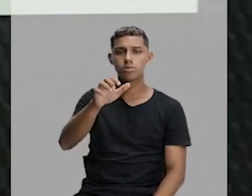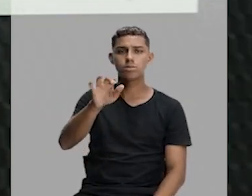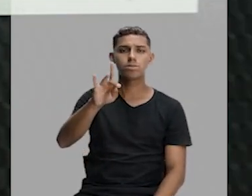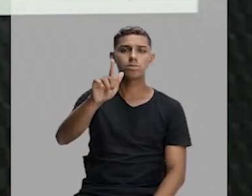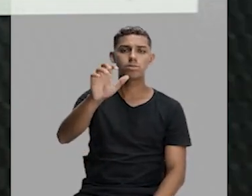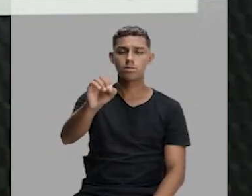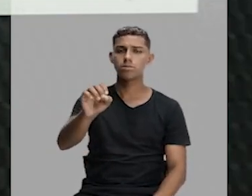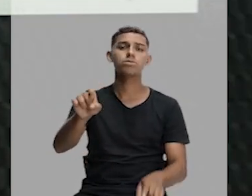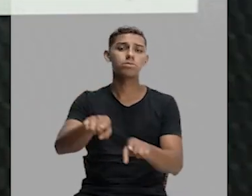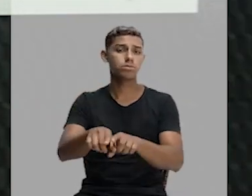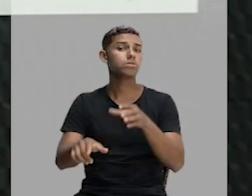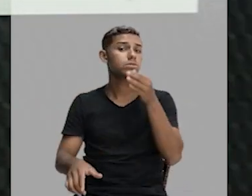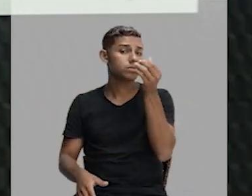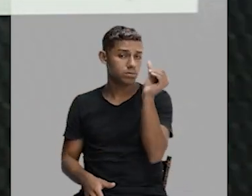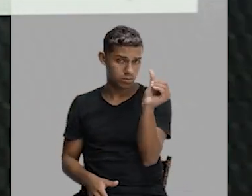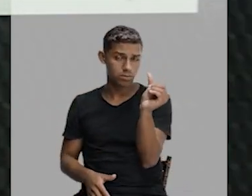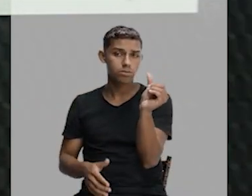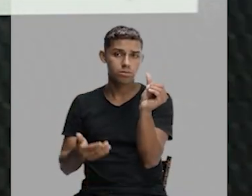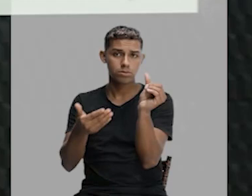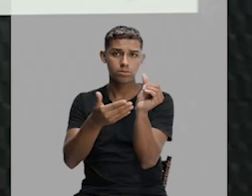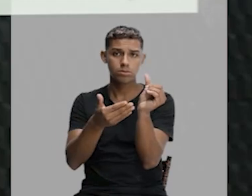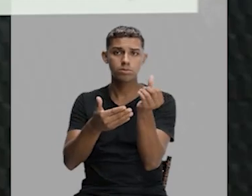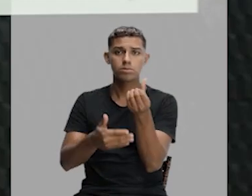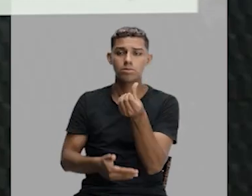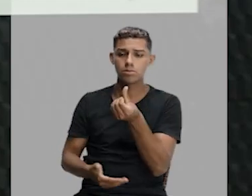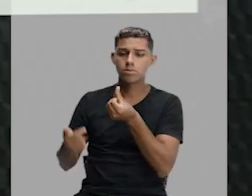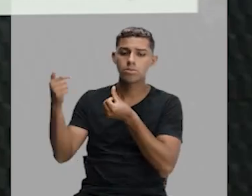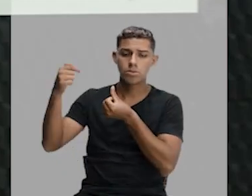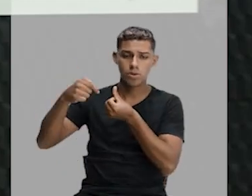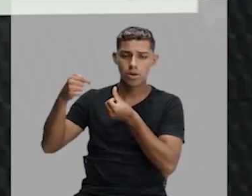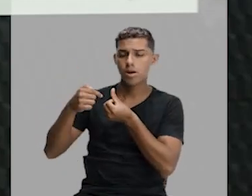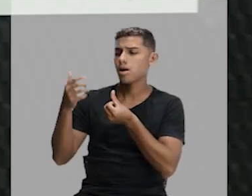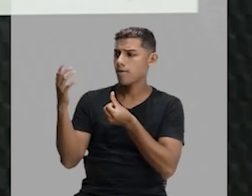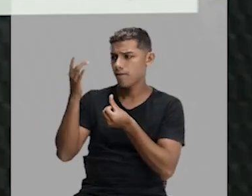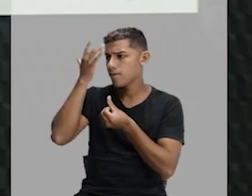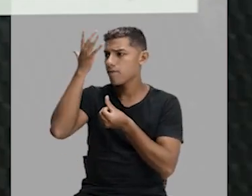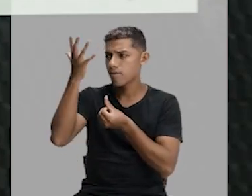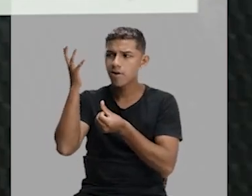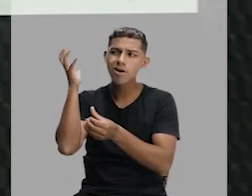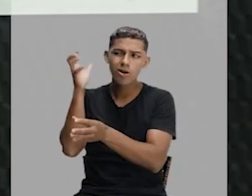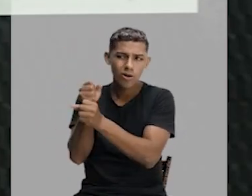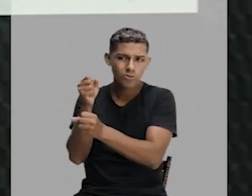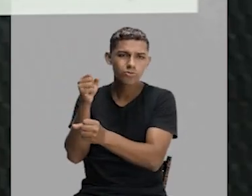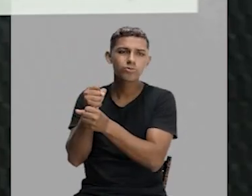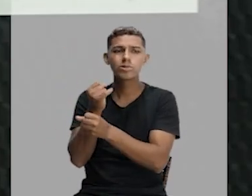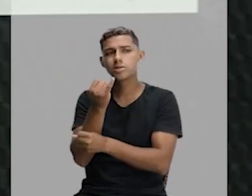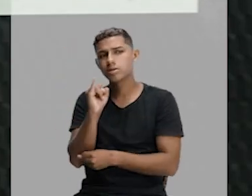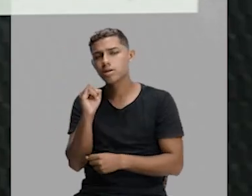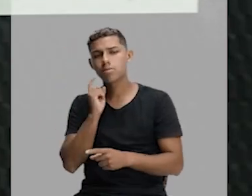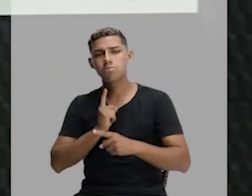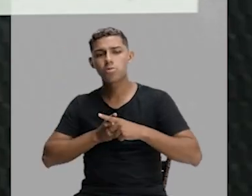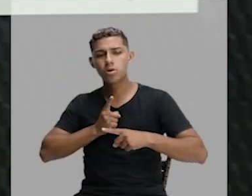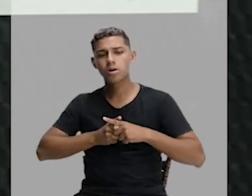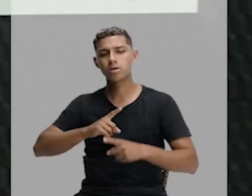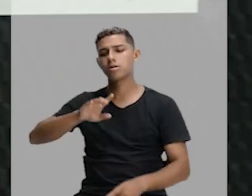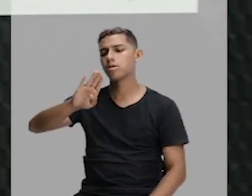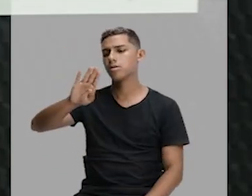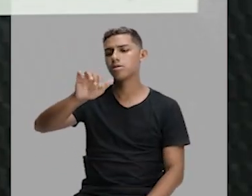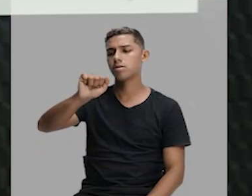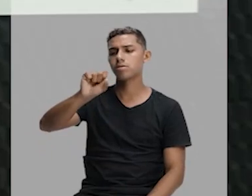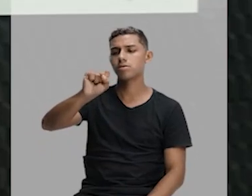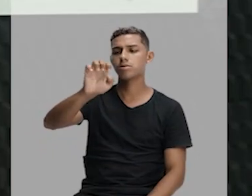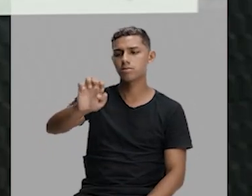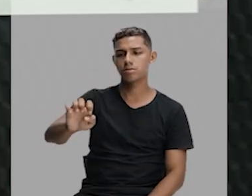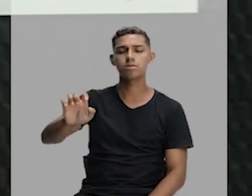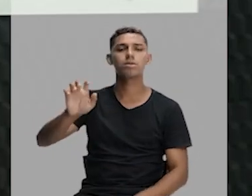Encontraria 6, certo? O cálculo fica facilitado porque essas bases são iguais. Aí você